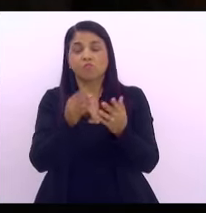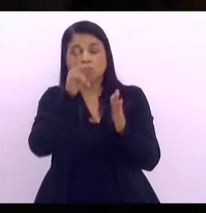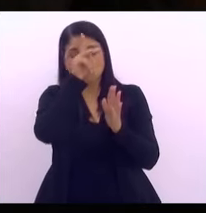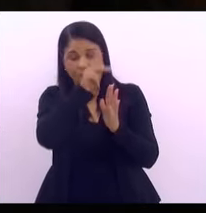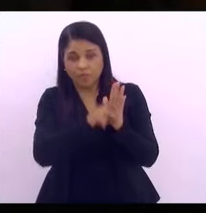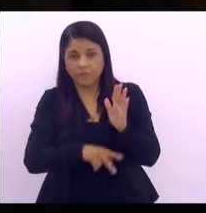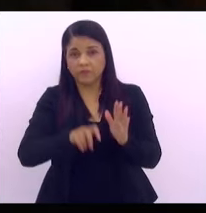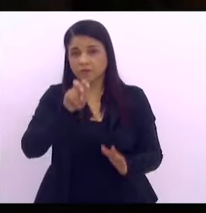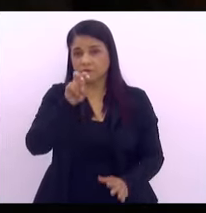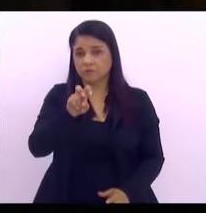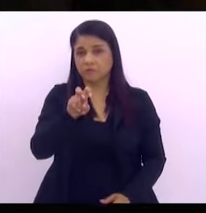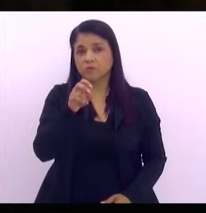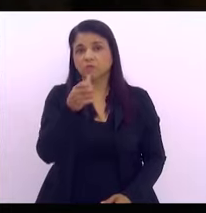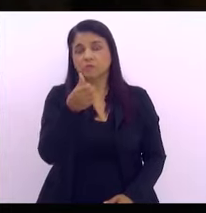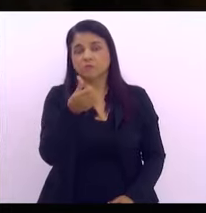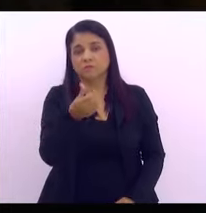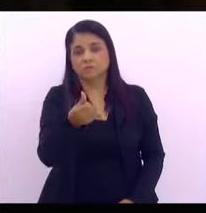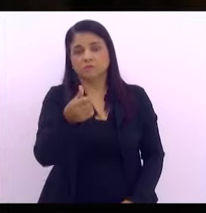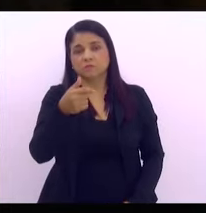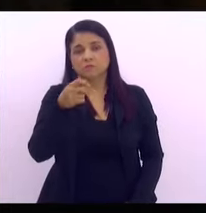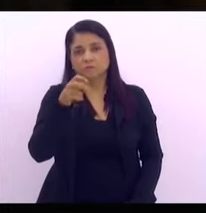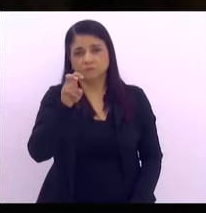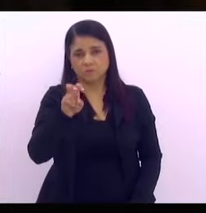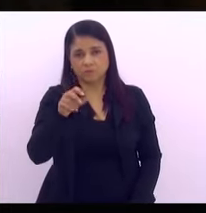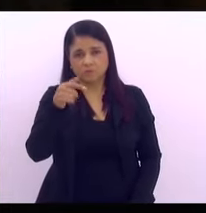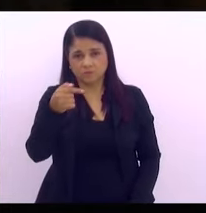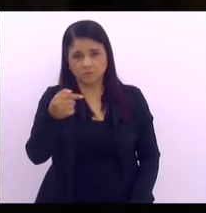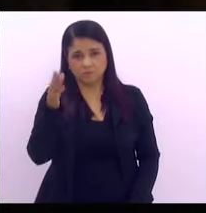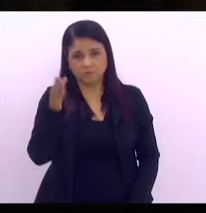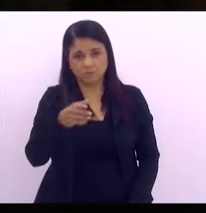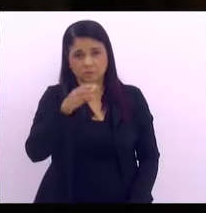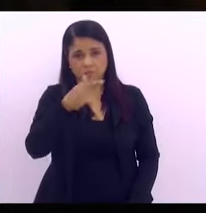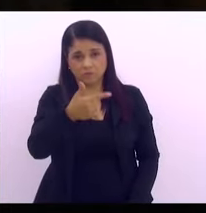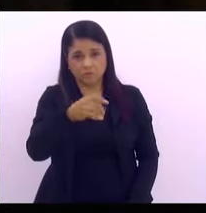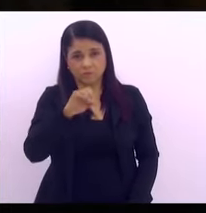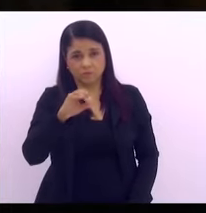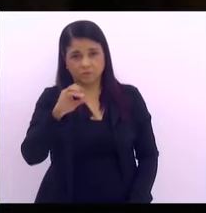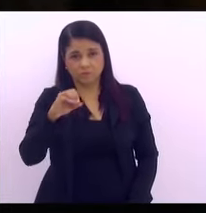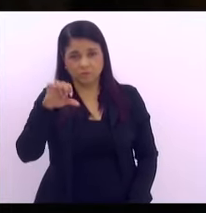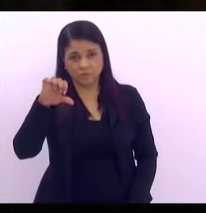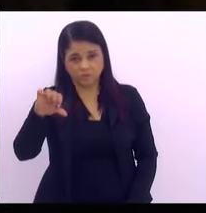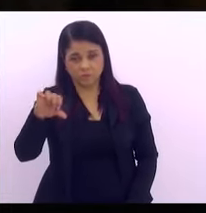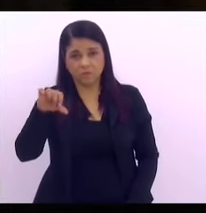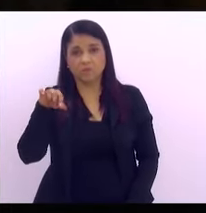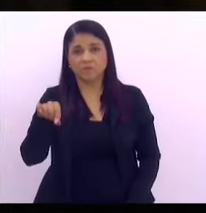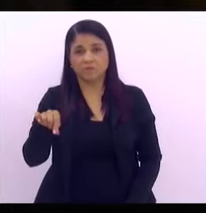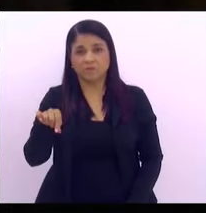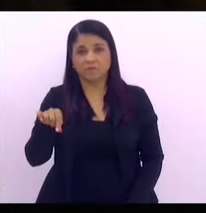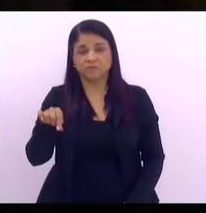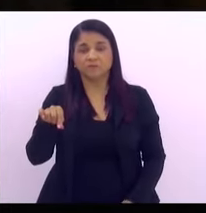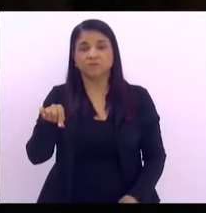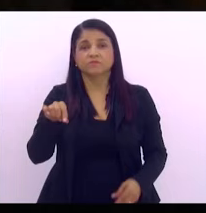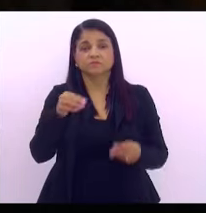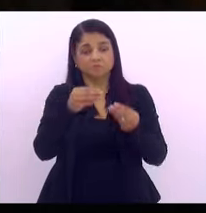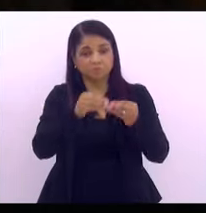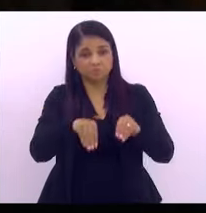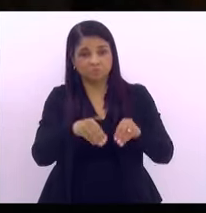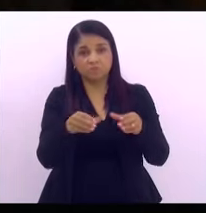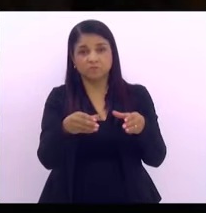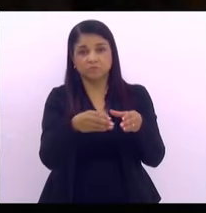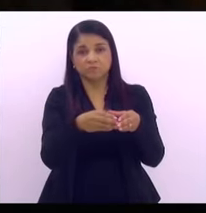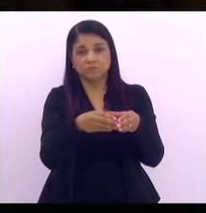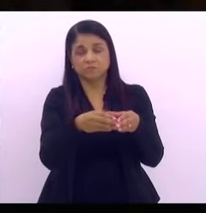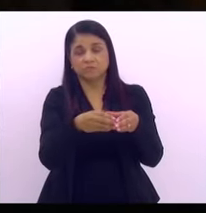projeto 5.167 de 2009, que foi apreciado por aquela comissão e